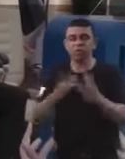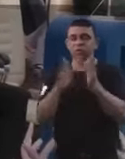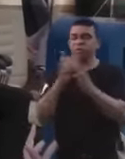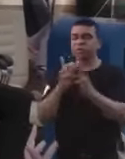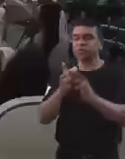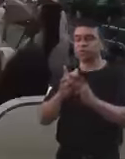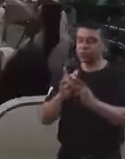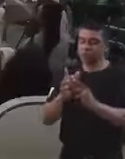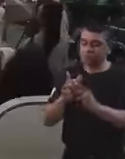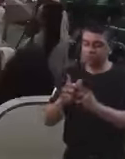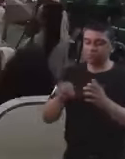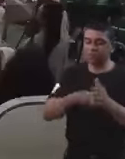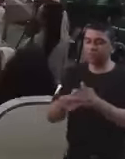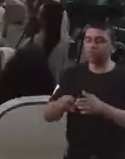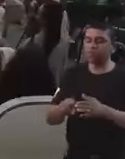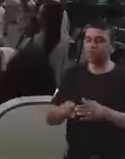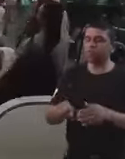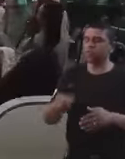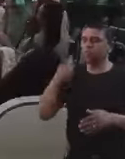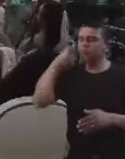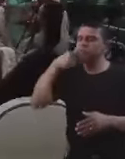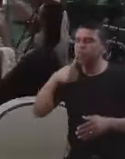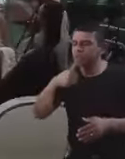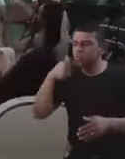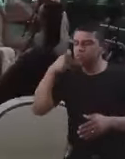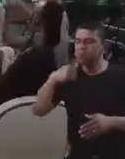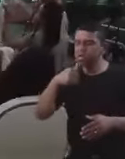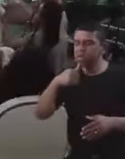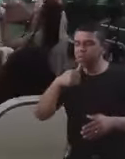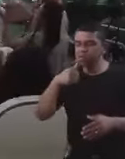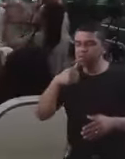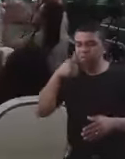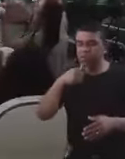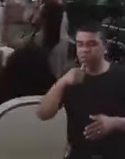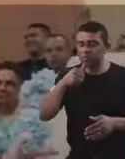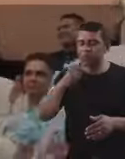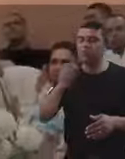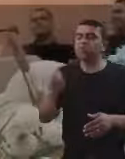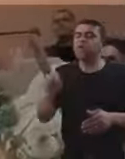Senhor, ninguém me condenou.